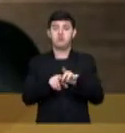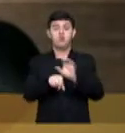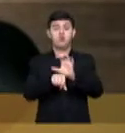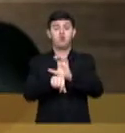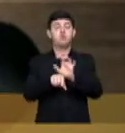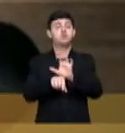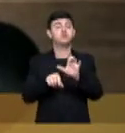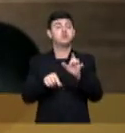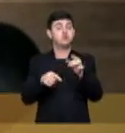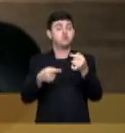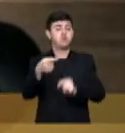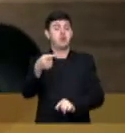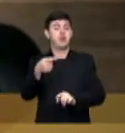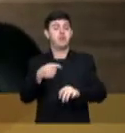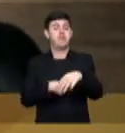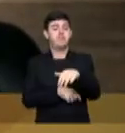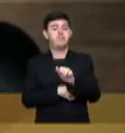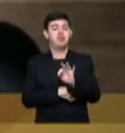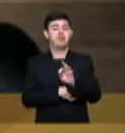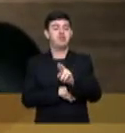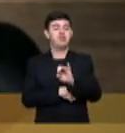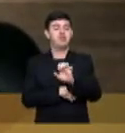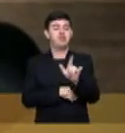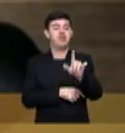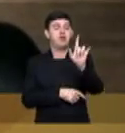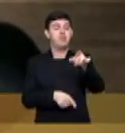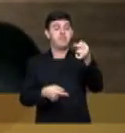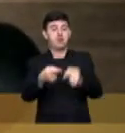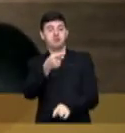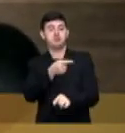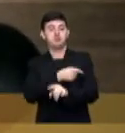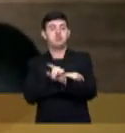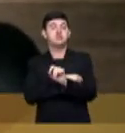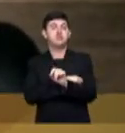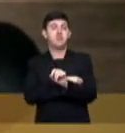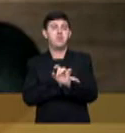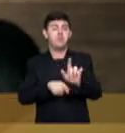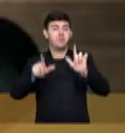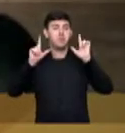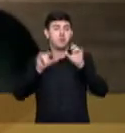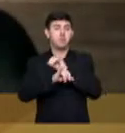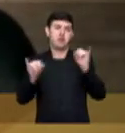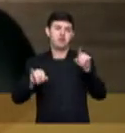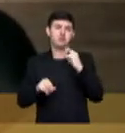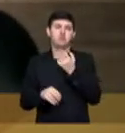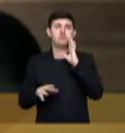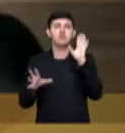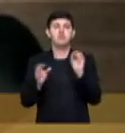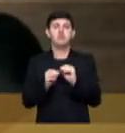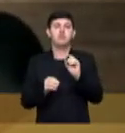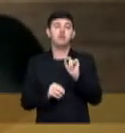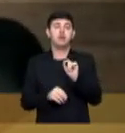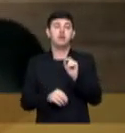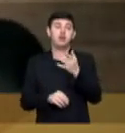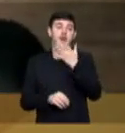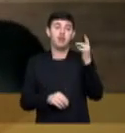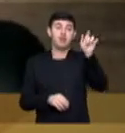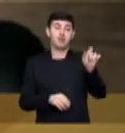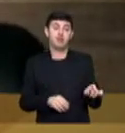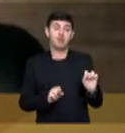material a restrição à propaganda, já que é reconhecida, segundo sustenta a requerente,